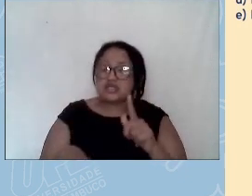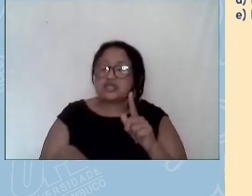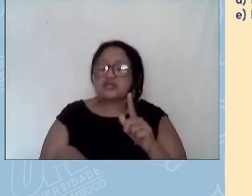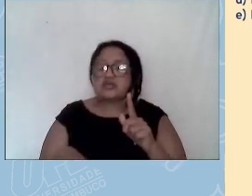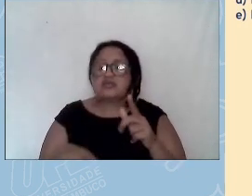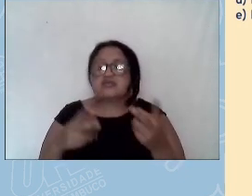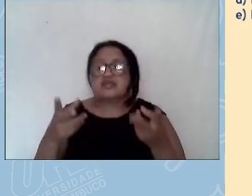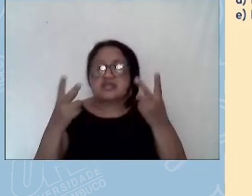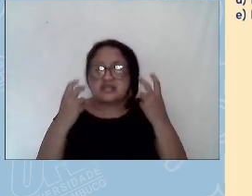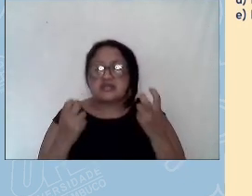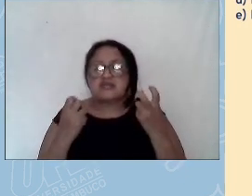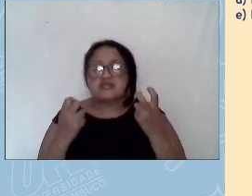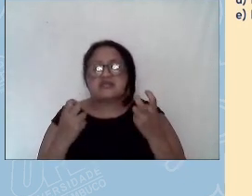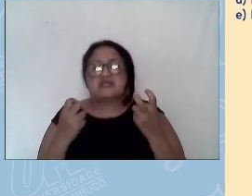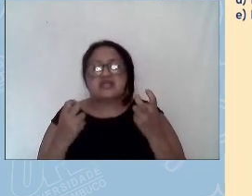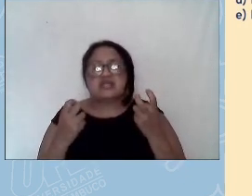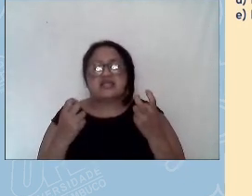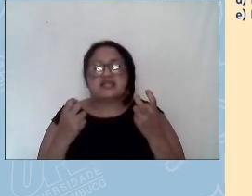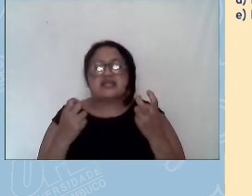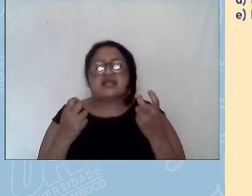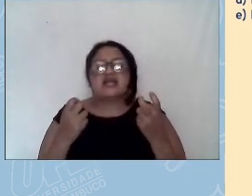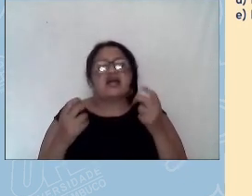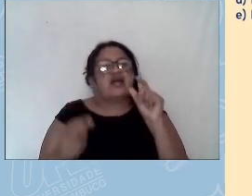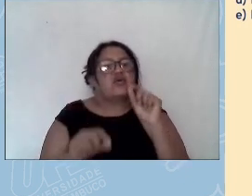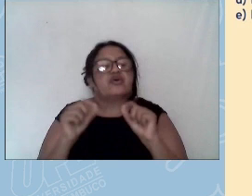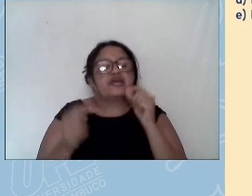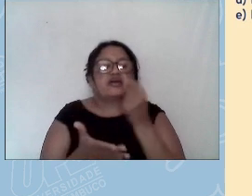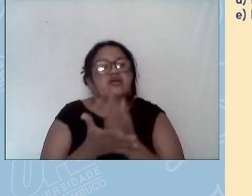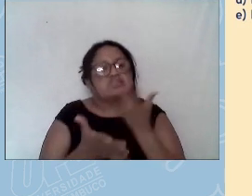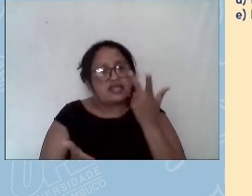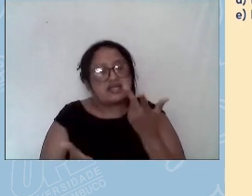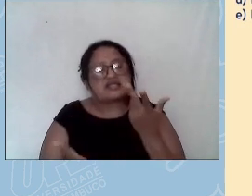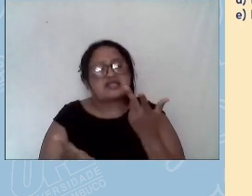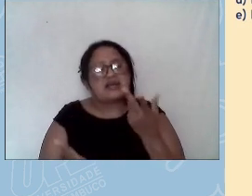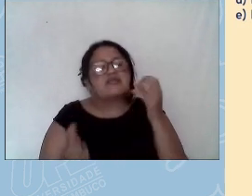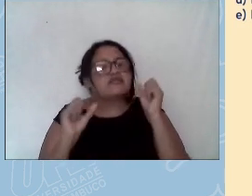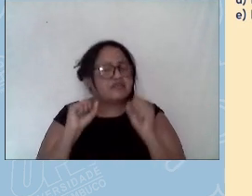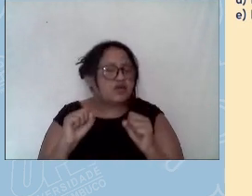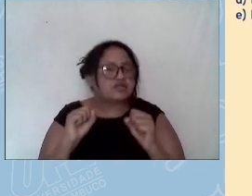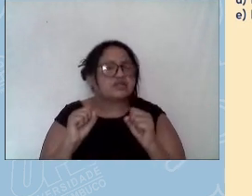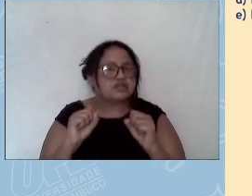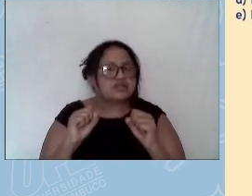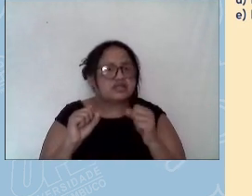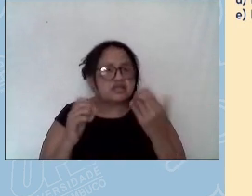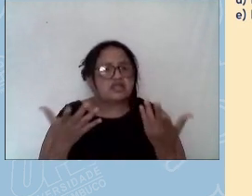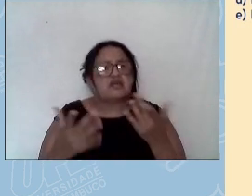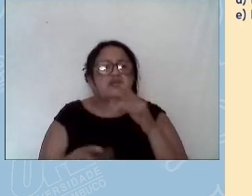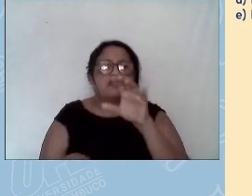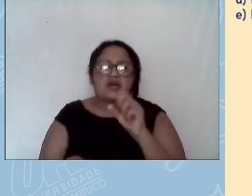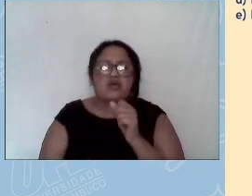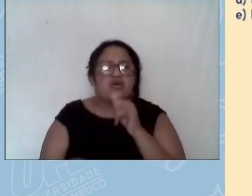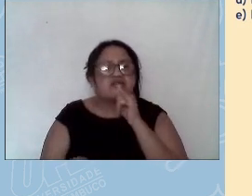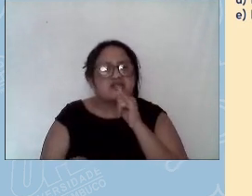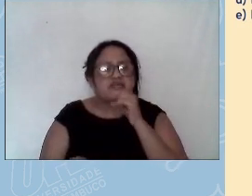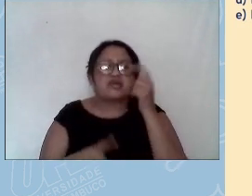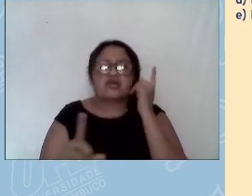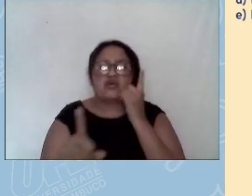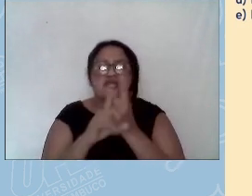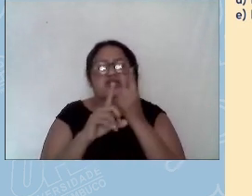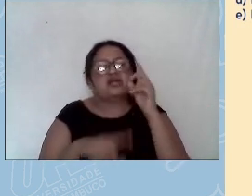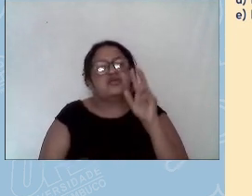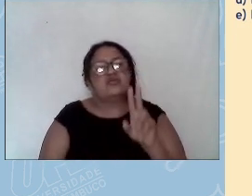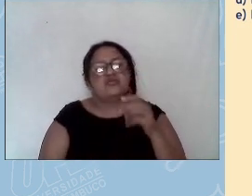pela veracidade do item que é o que acontece de fato pode eu peguei aqui um exemplo e encontrei um número